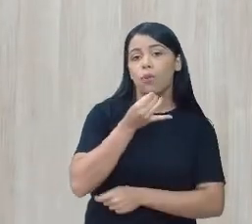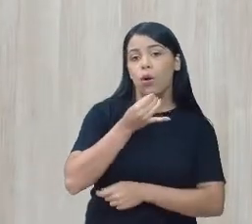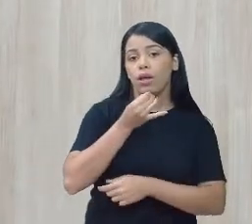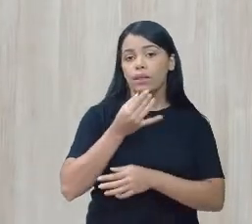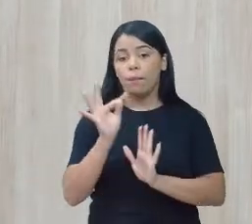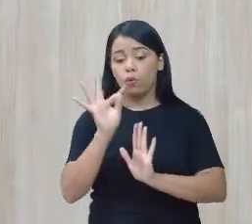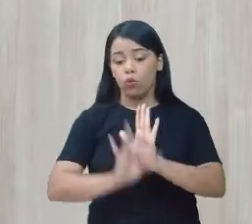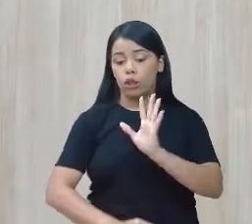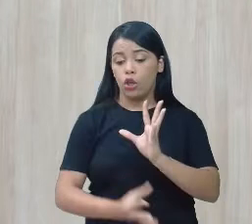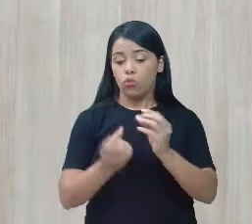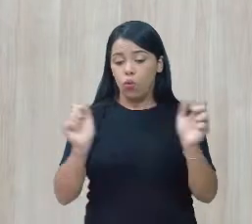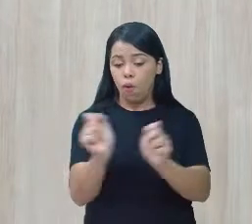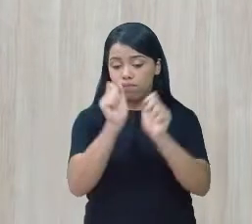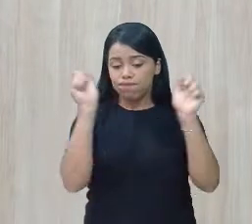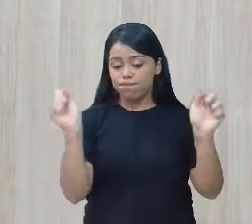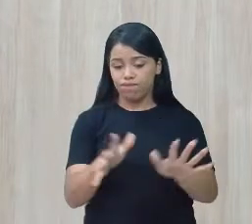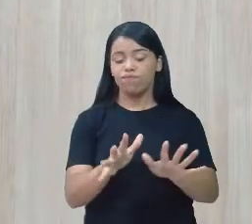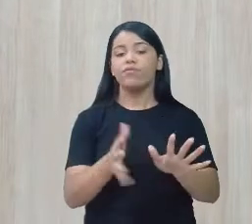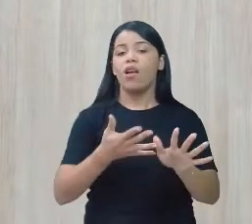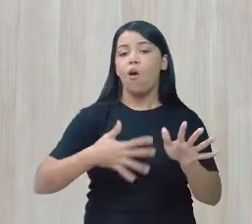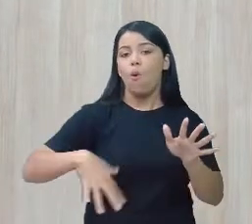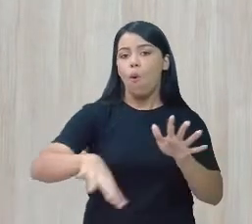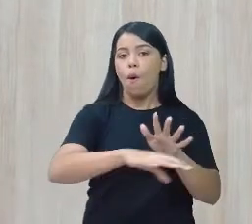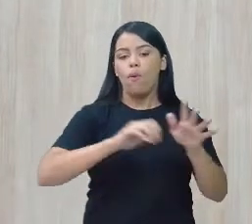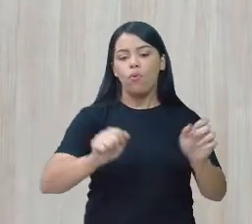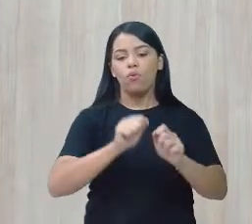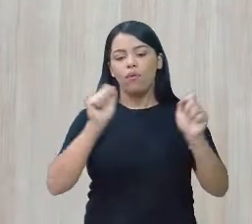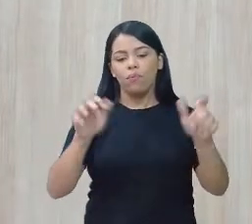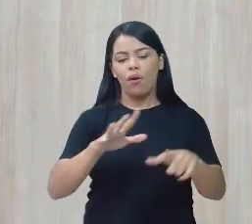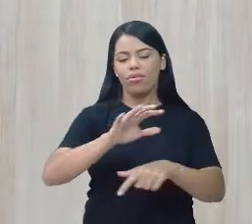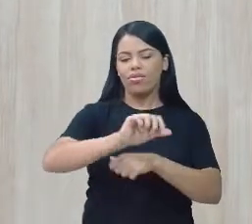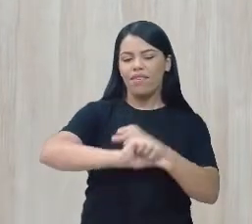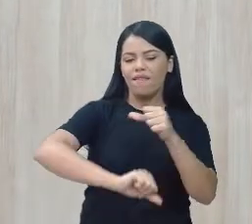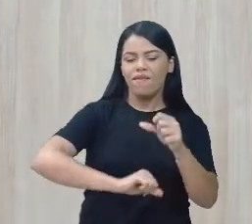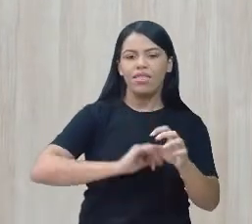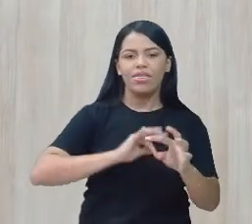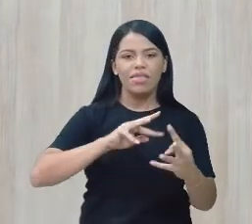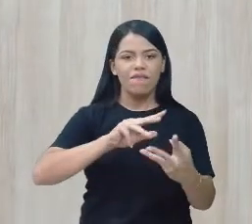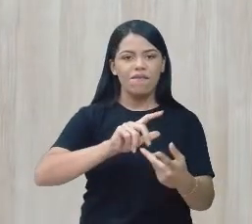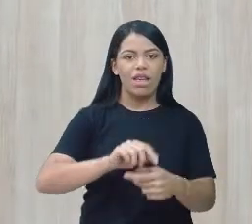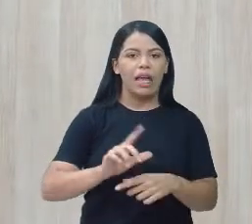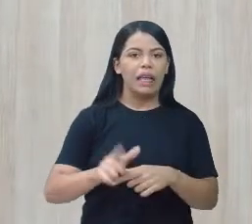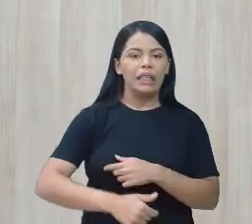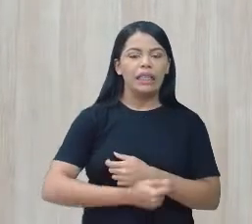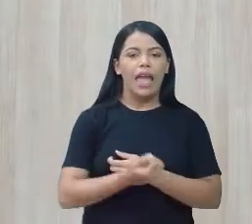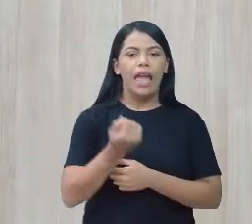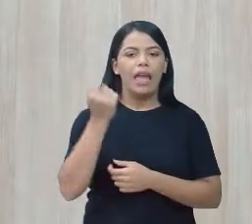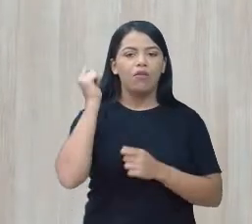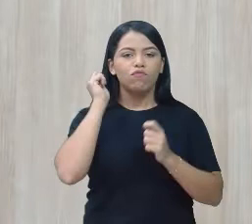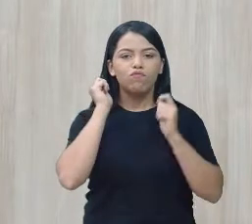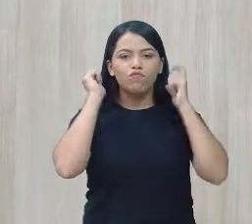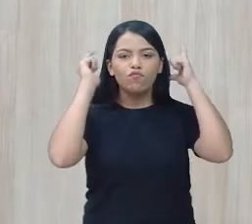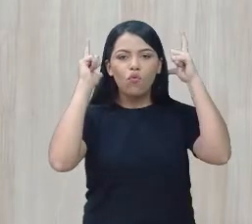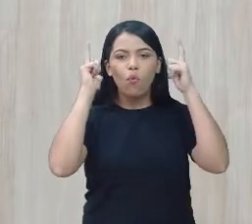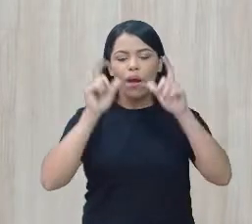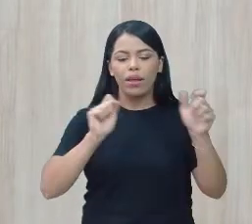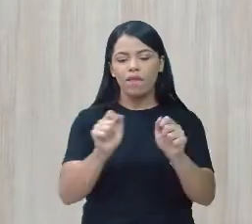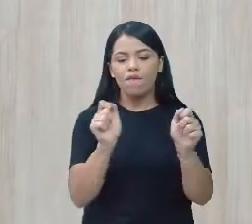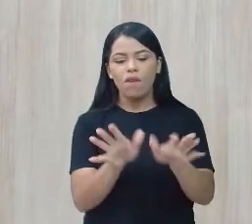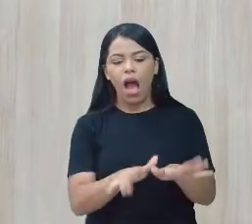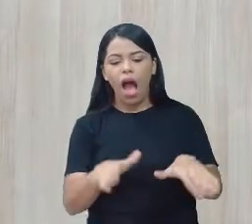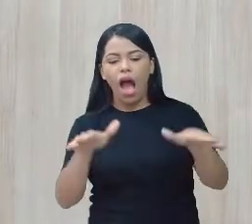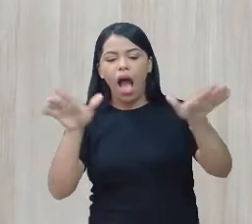texto bem fantástico, assim, num mundo bem alternativo, quando eu tenho duendes, fadas, gnomos,